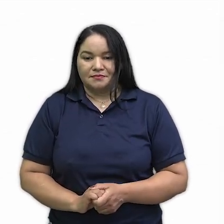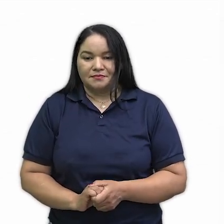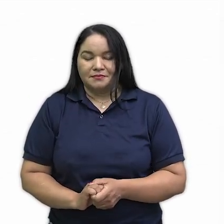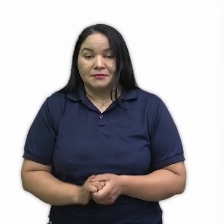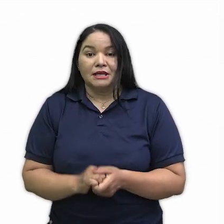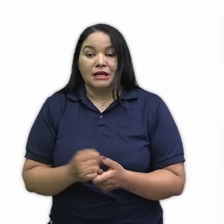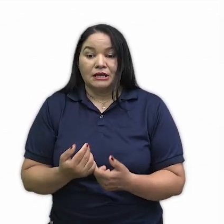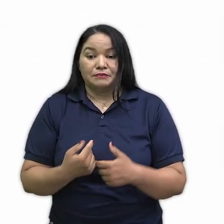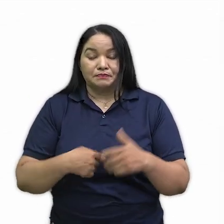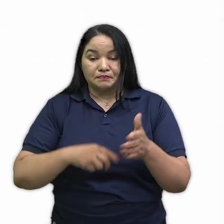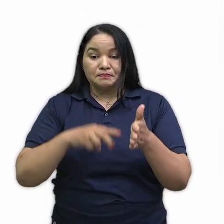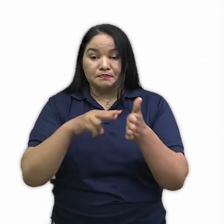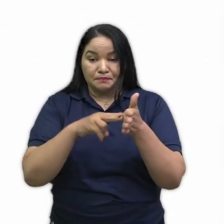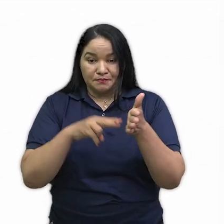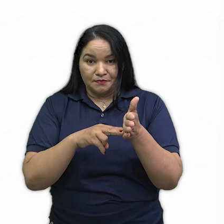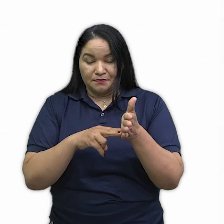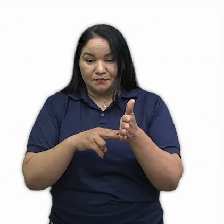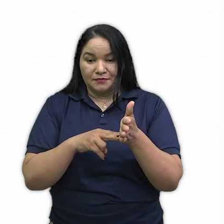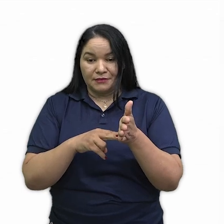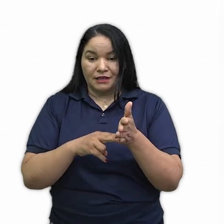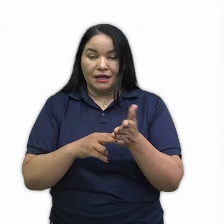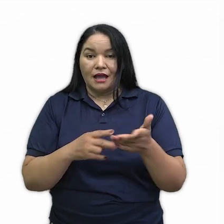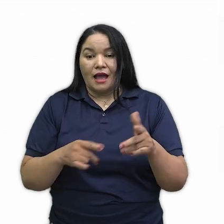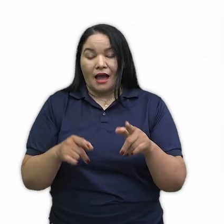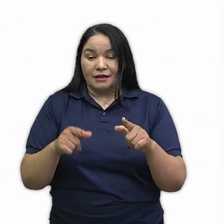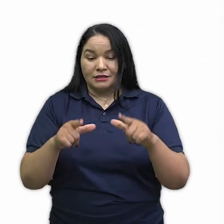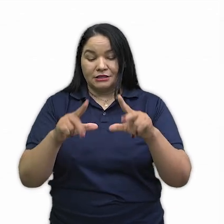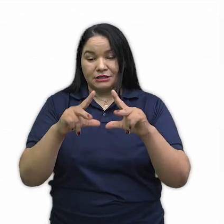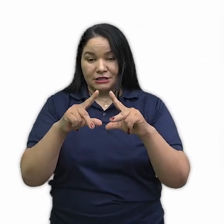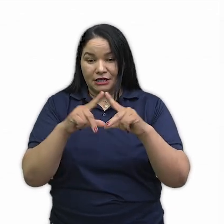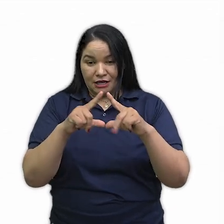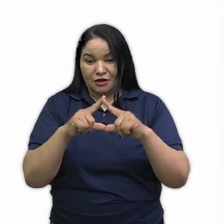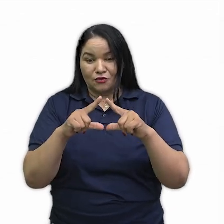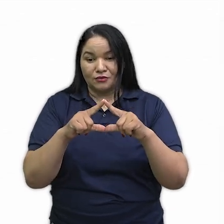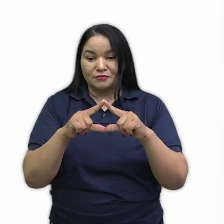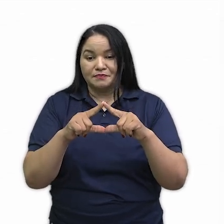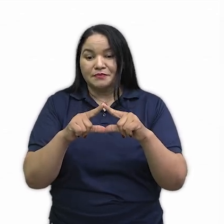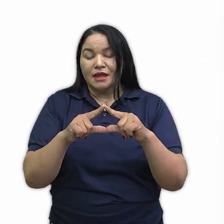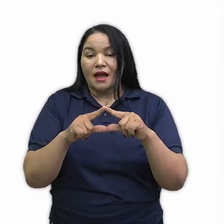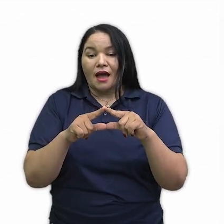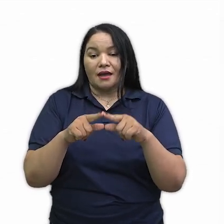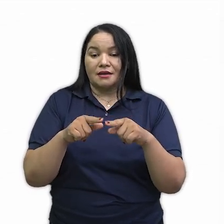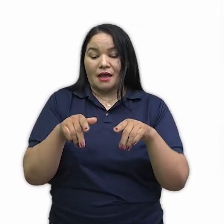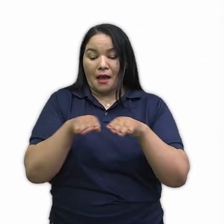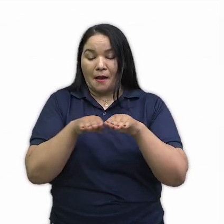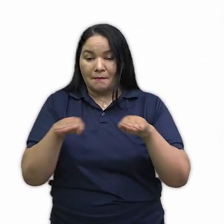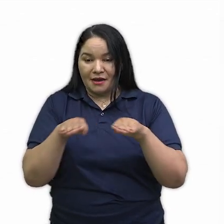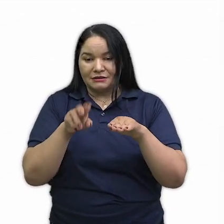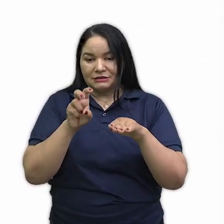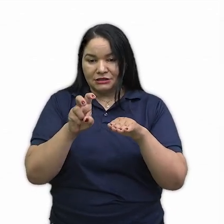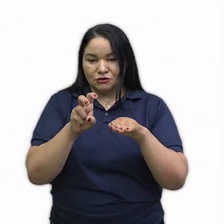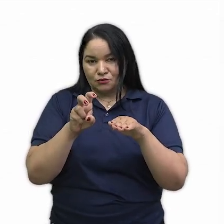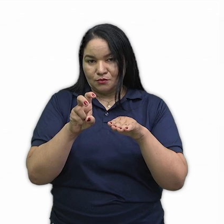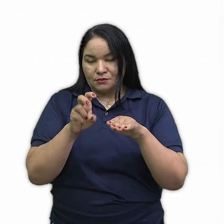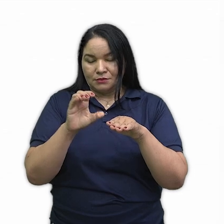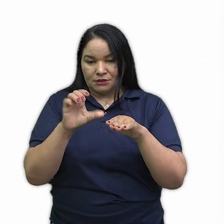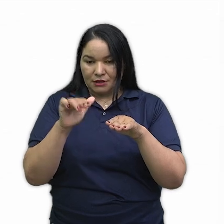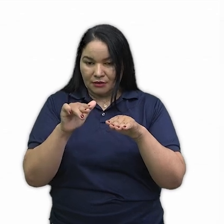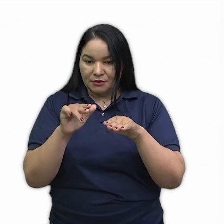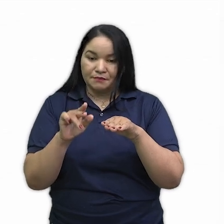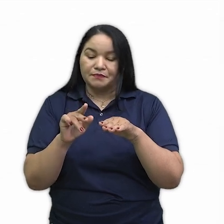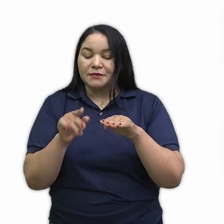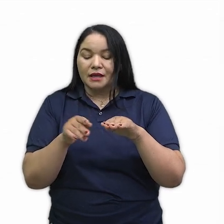um prisma triangular com base de 5 centímetros e altura 4